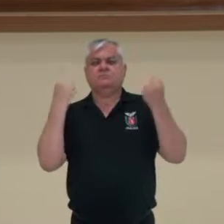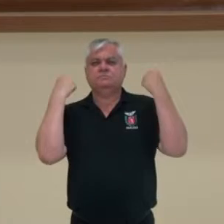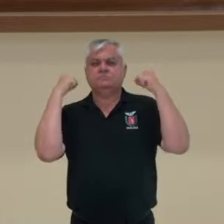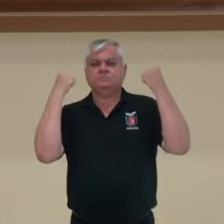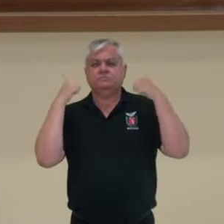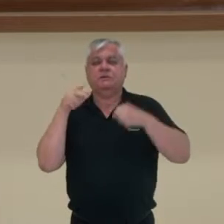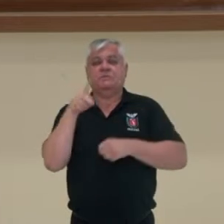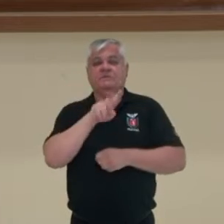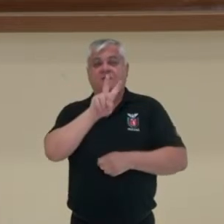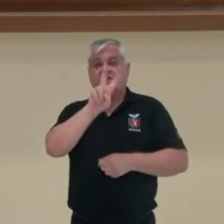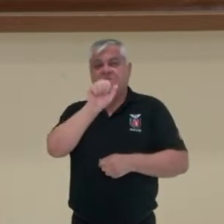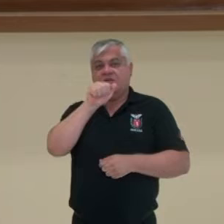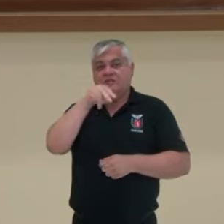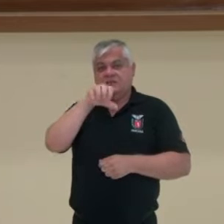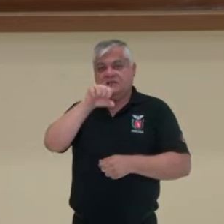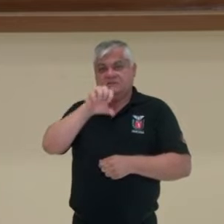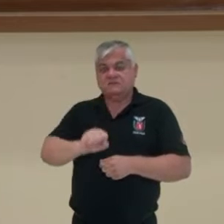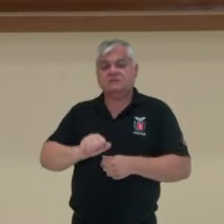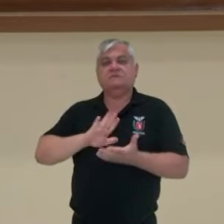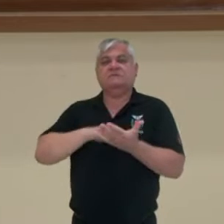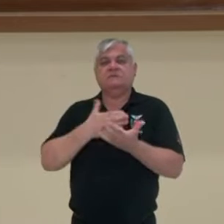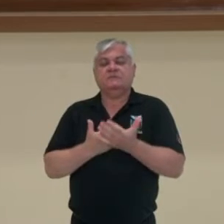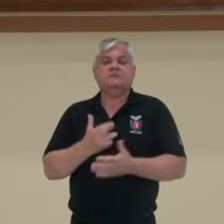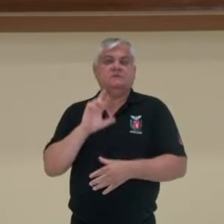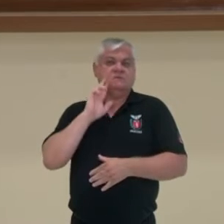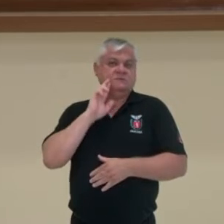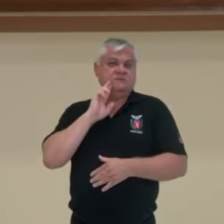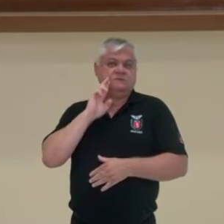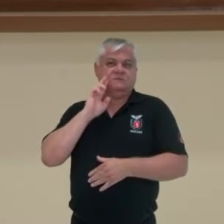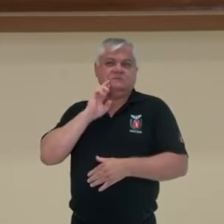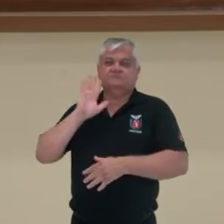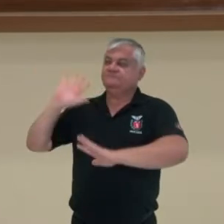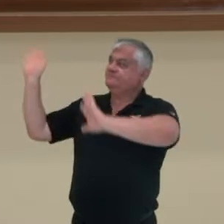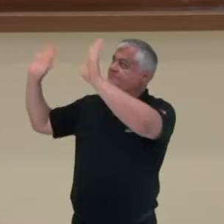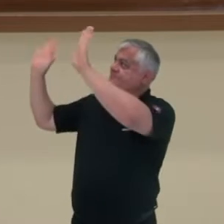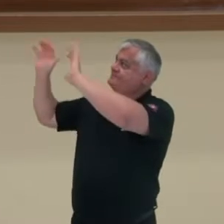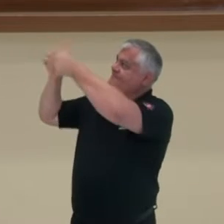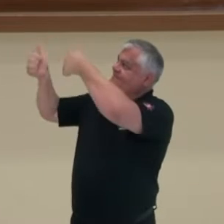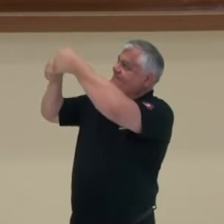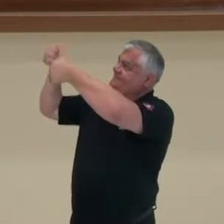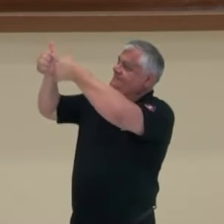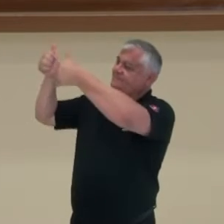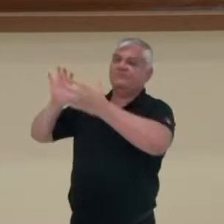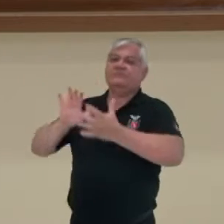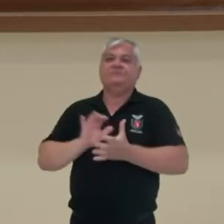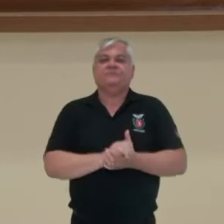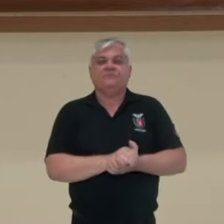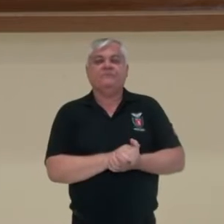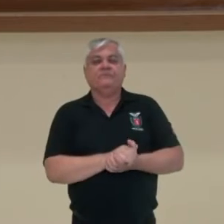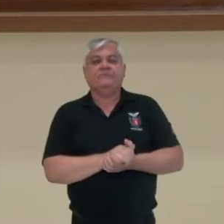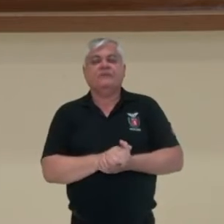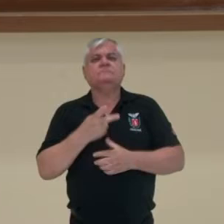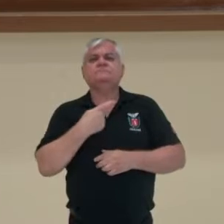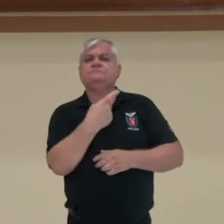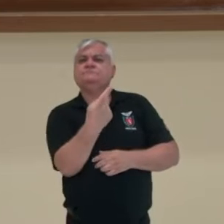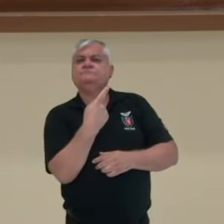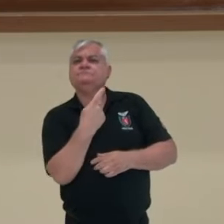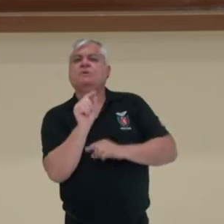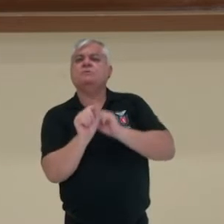comigo, professora Vanessa, e também com o nosso intérprete, Ronaldo. Tudo bem, Ronaldo? E a gente está aqui